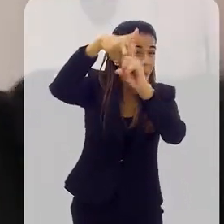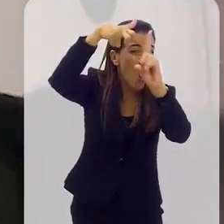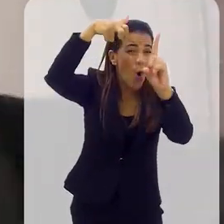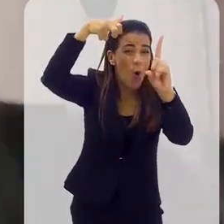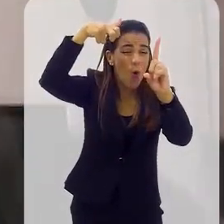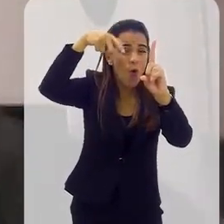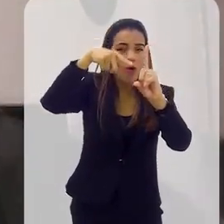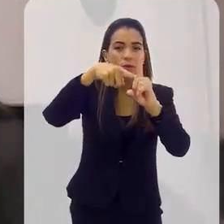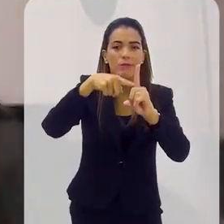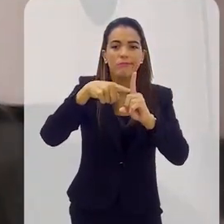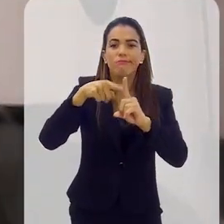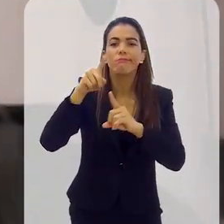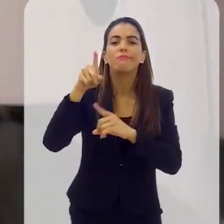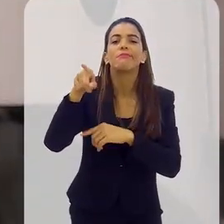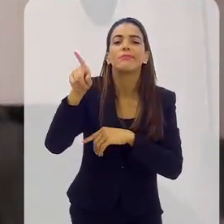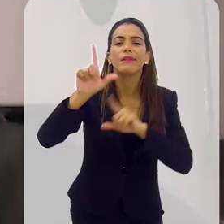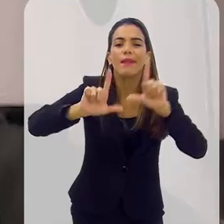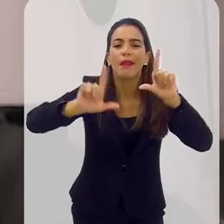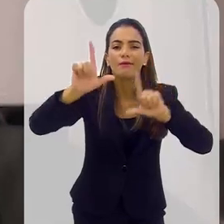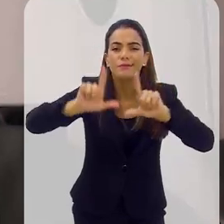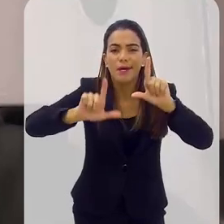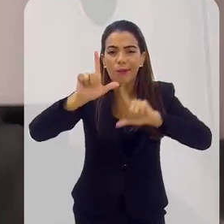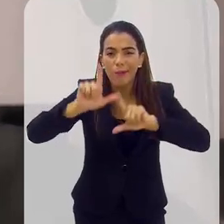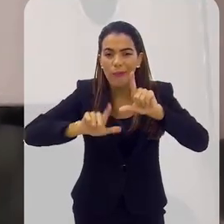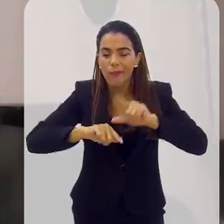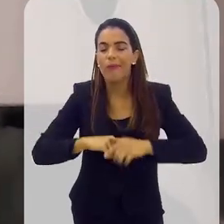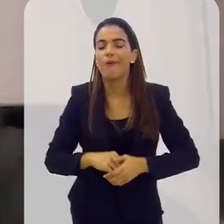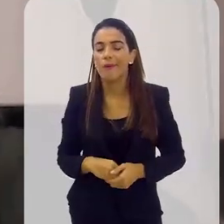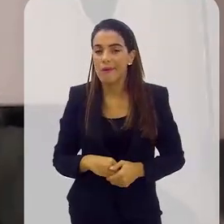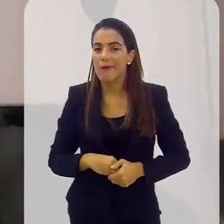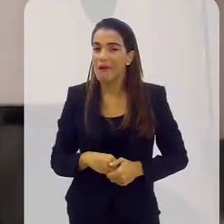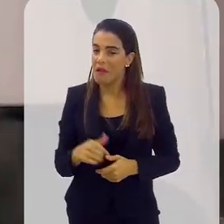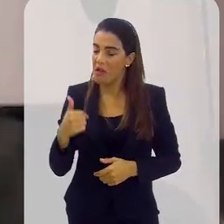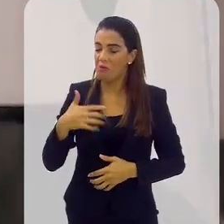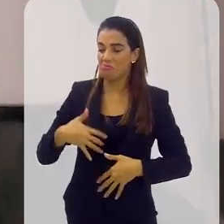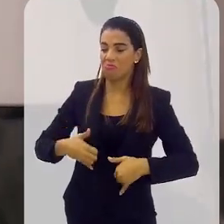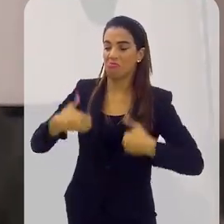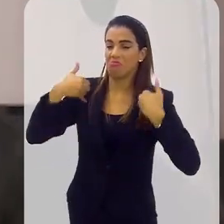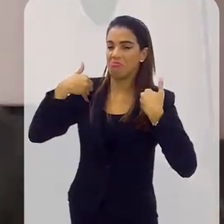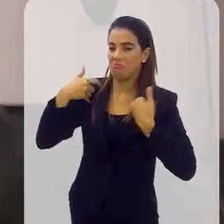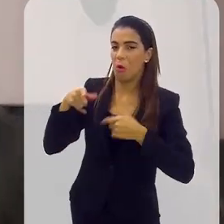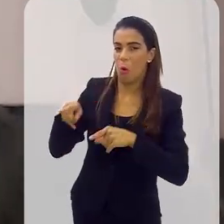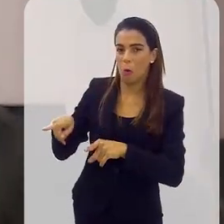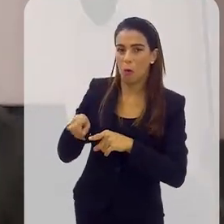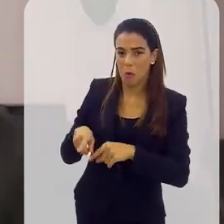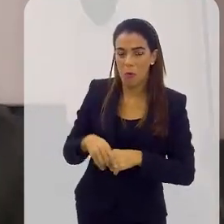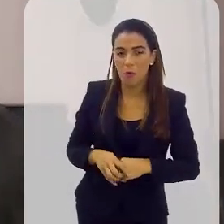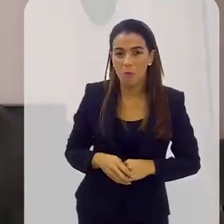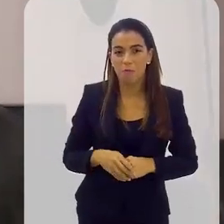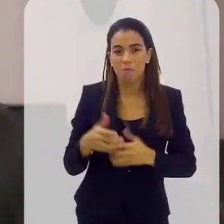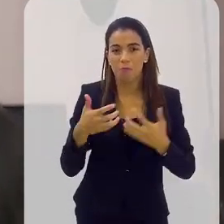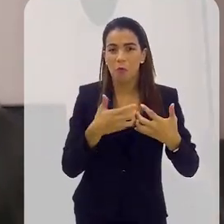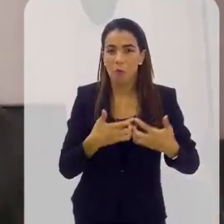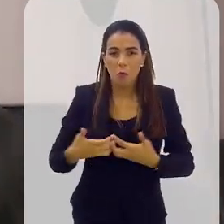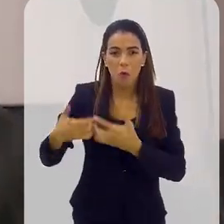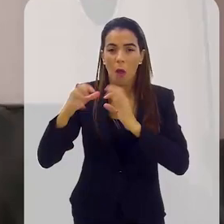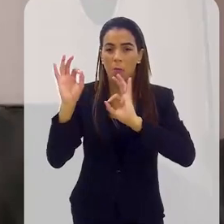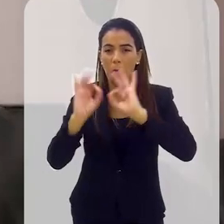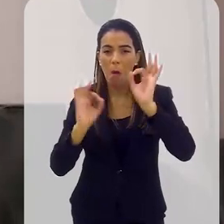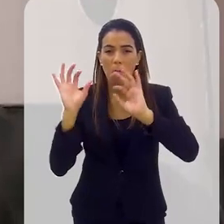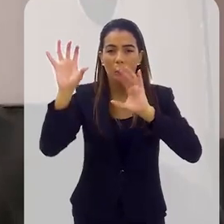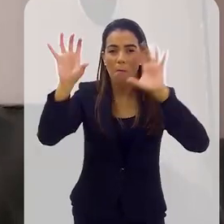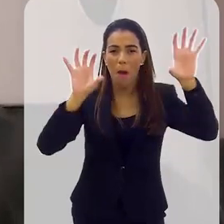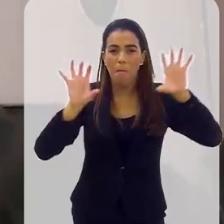televisão. Aquele carro, eu tenho orgulho de ter projetado aquele carro naquele momento. Então, eu